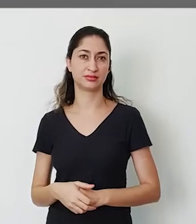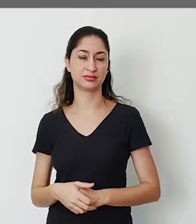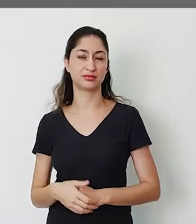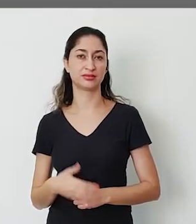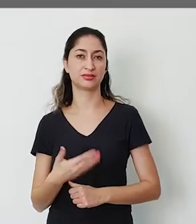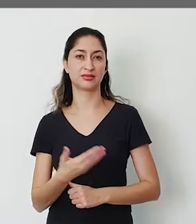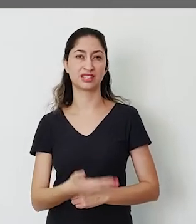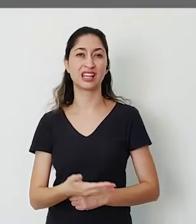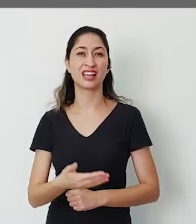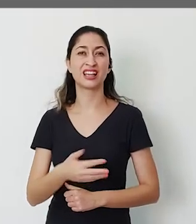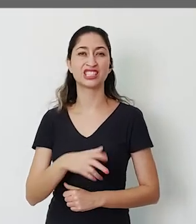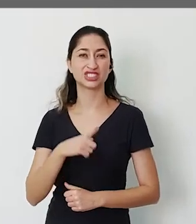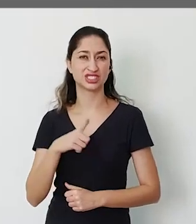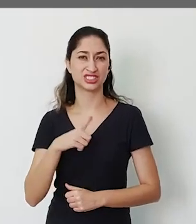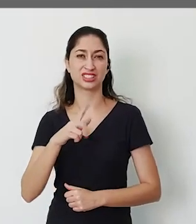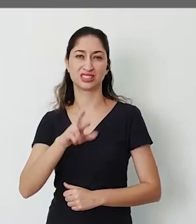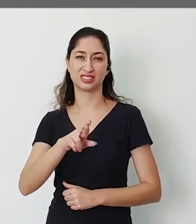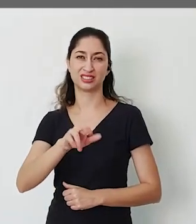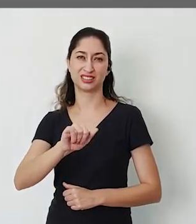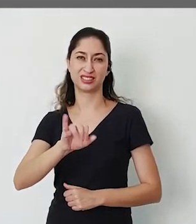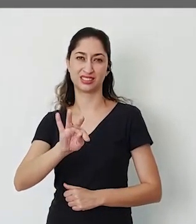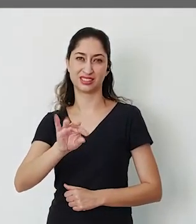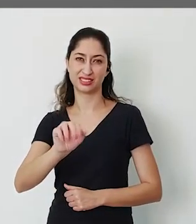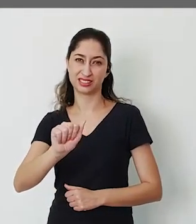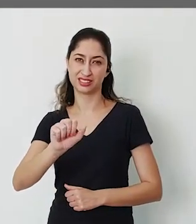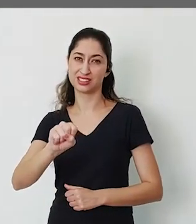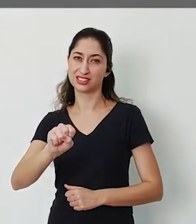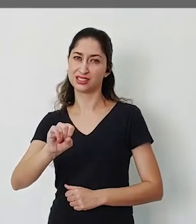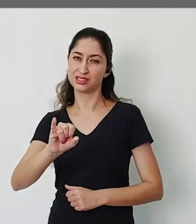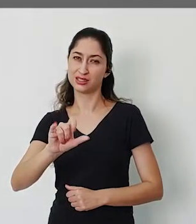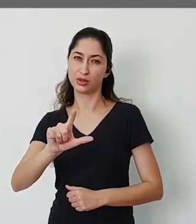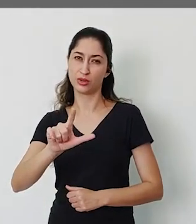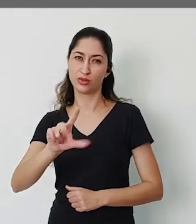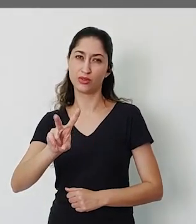a Aliança Mineira de Hip Hop. Sim.